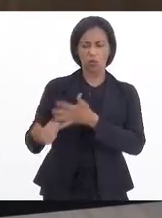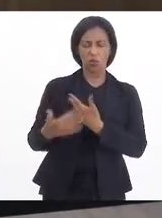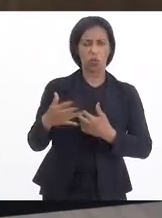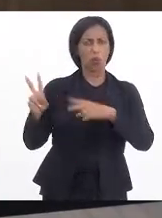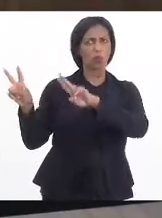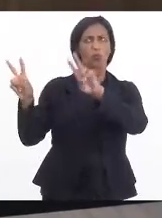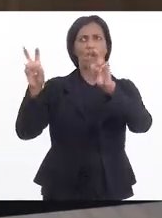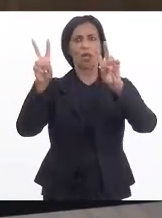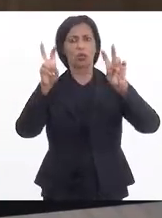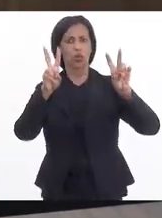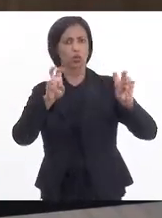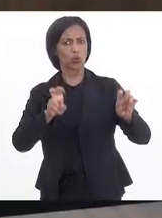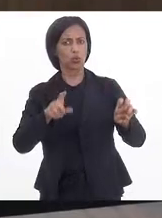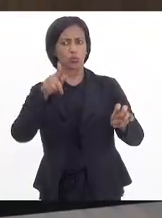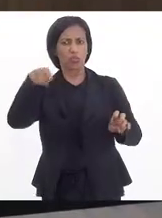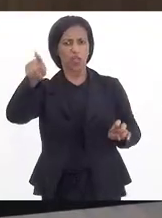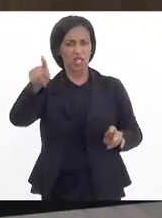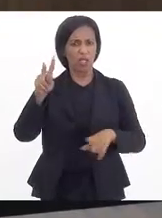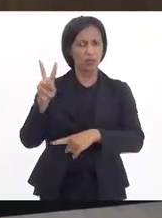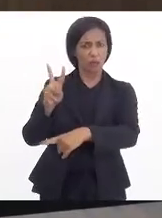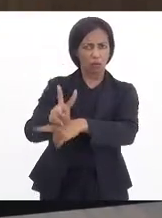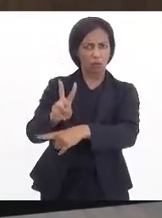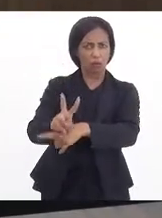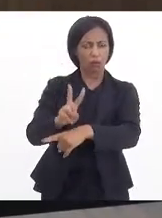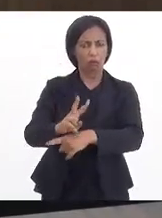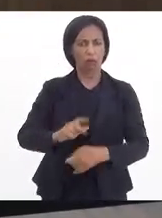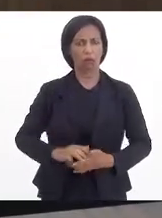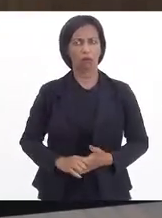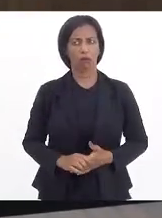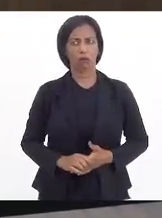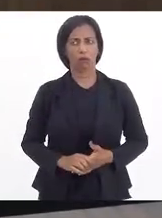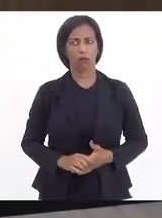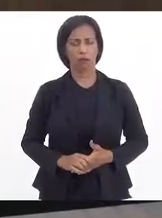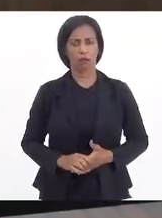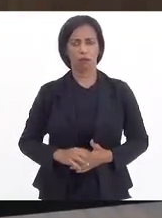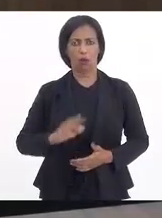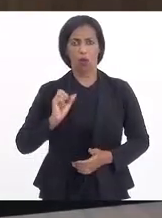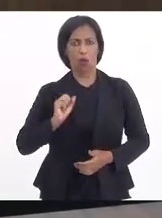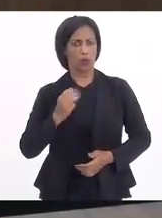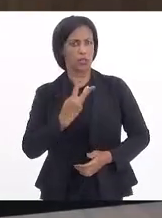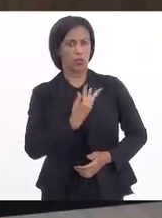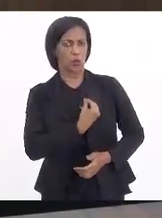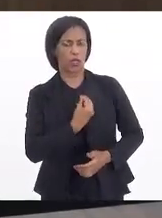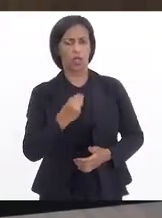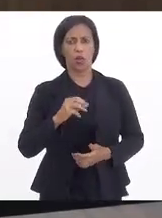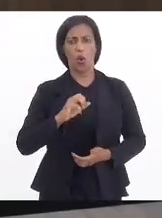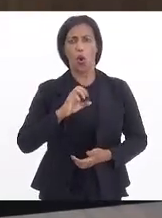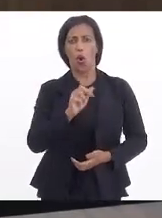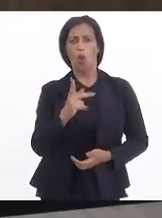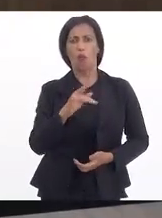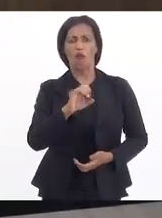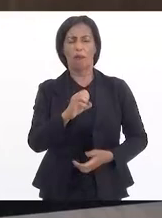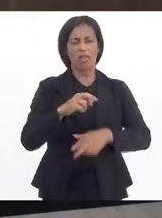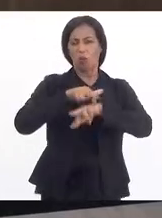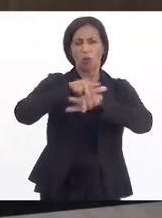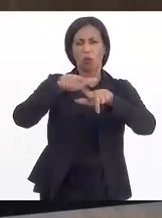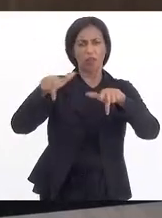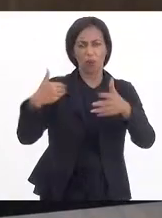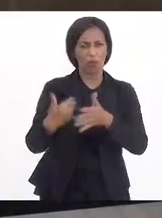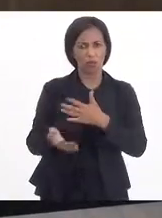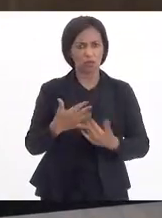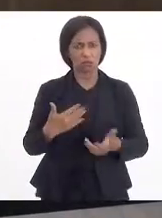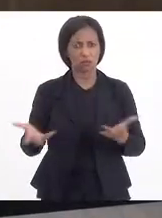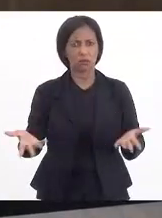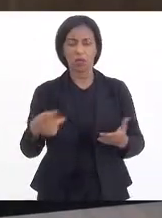qualquer outra coisa que eles ficam defendendo o homossexualismo homofobia gordofobia e qualquer